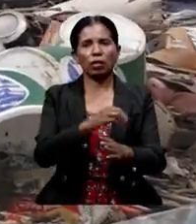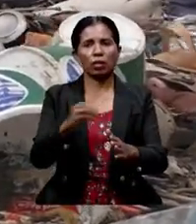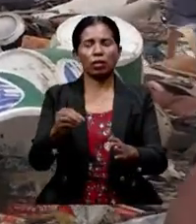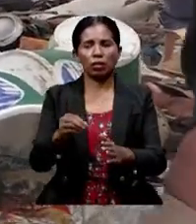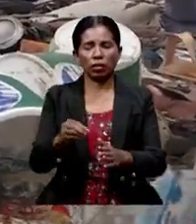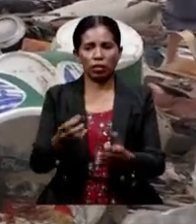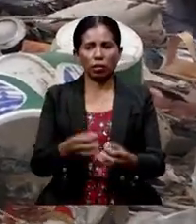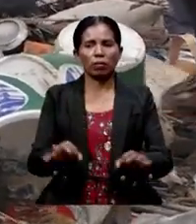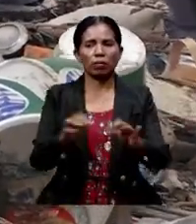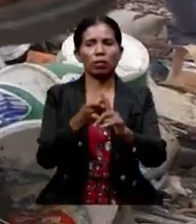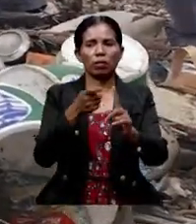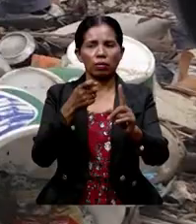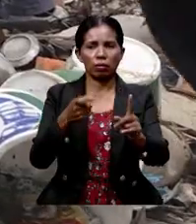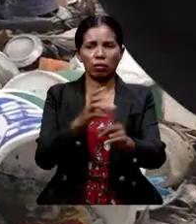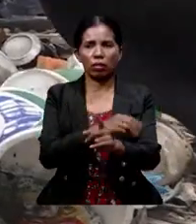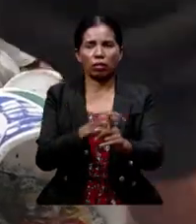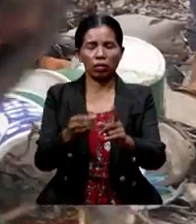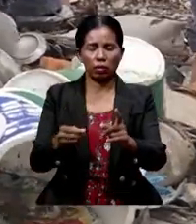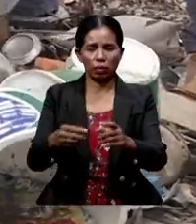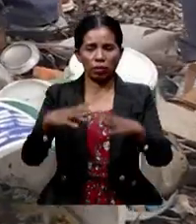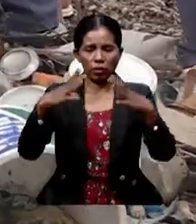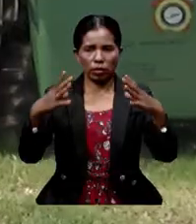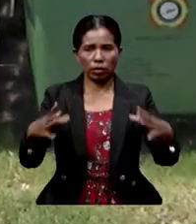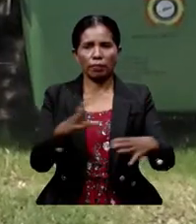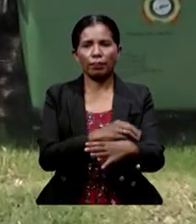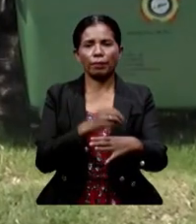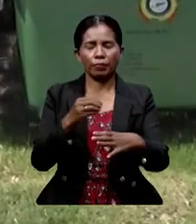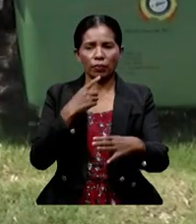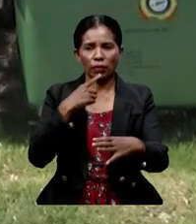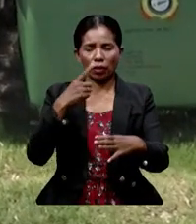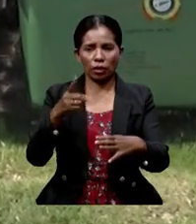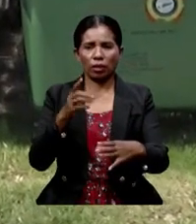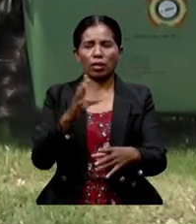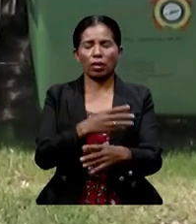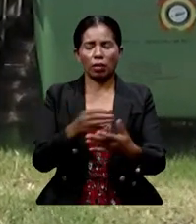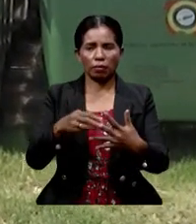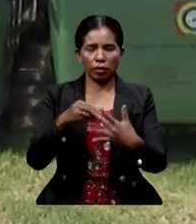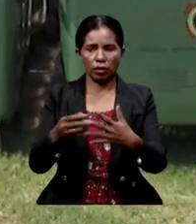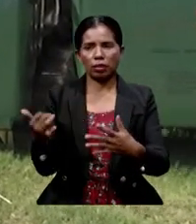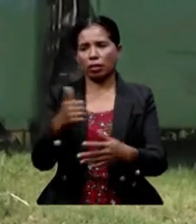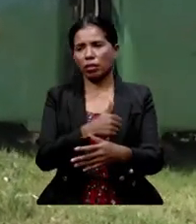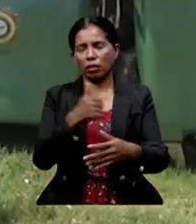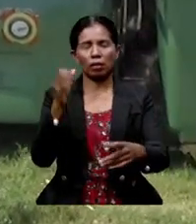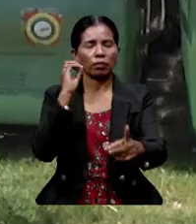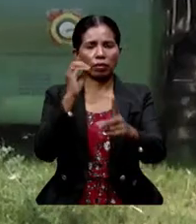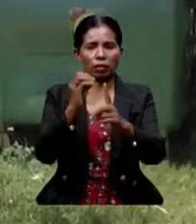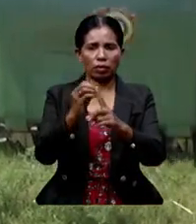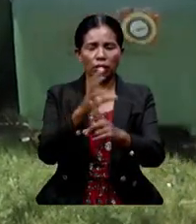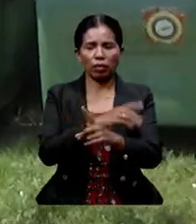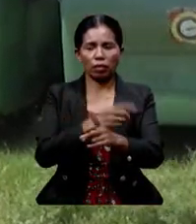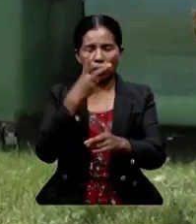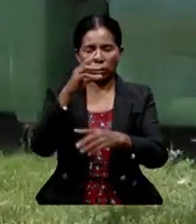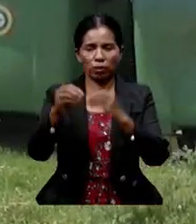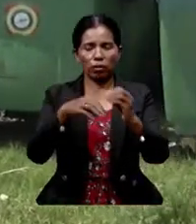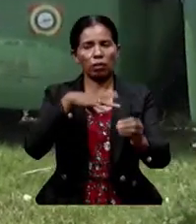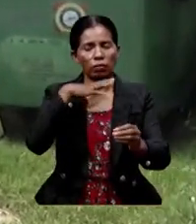alienação, importação no produção saco, em base no objeto plástico Hiraxelo, o objetivo atual o controlo ba